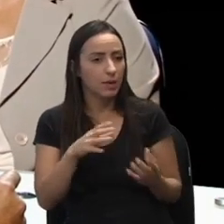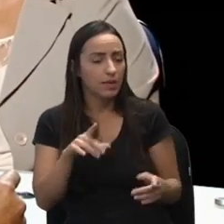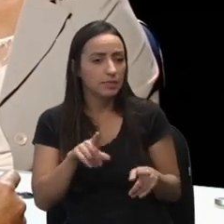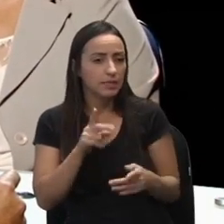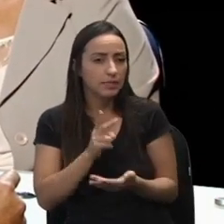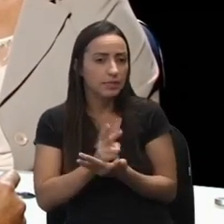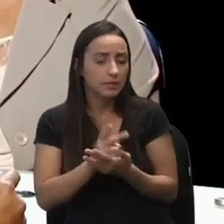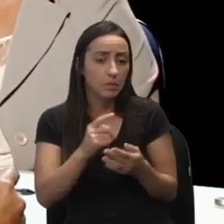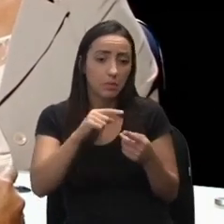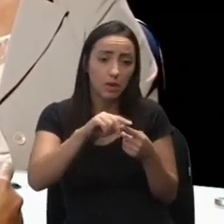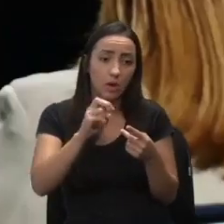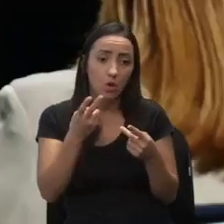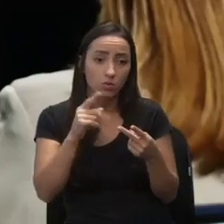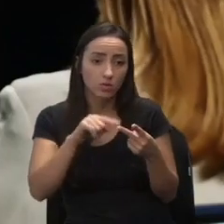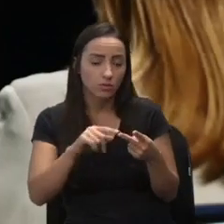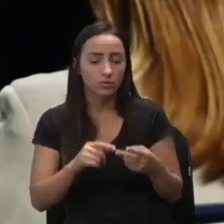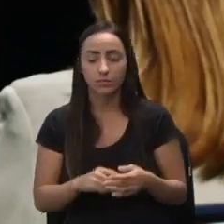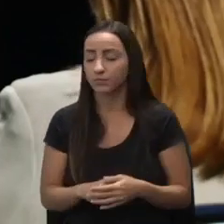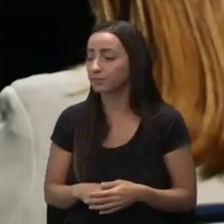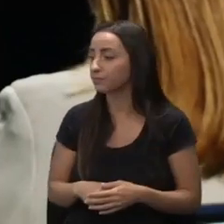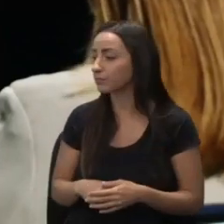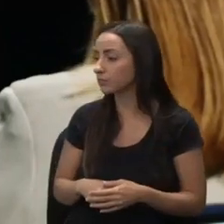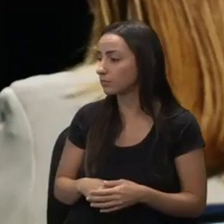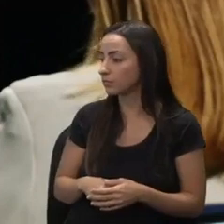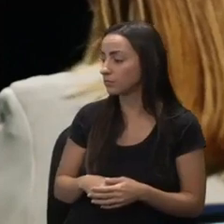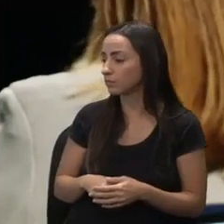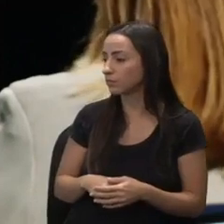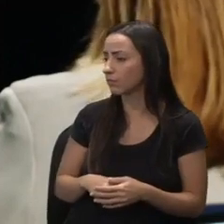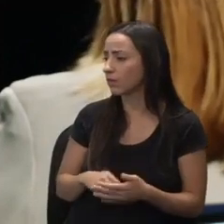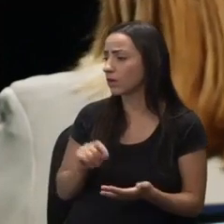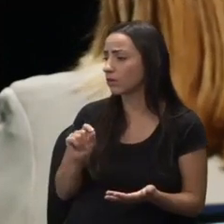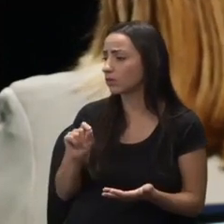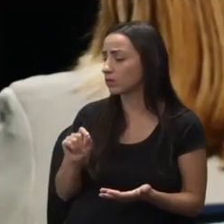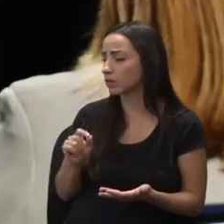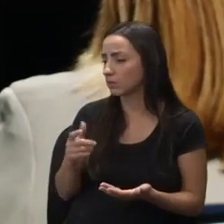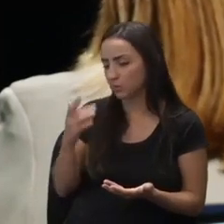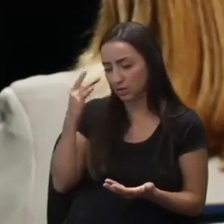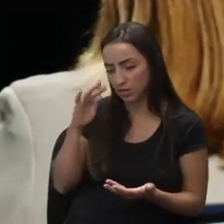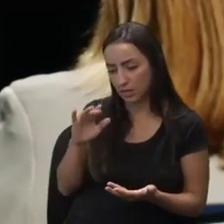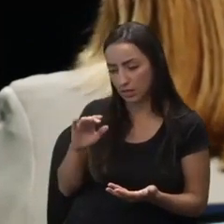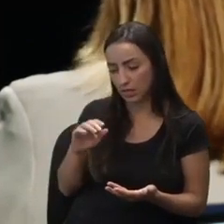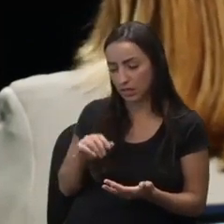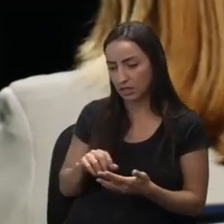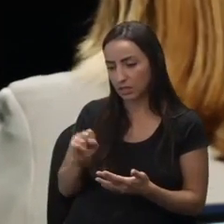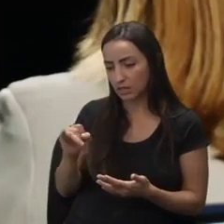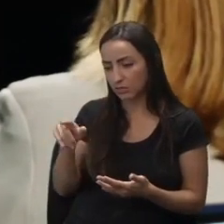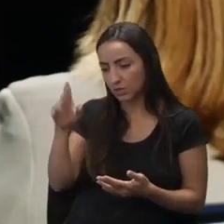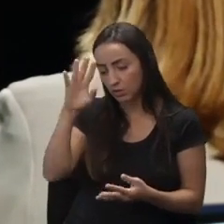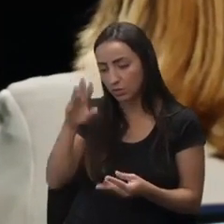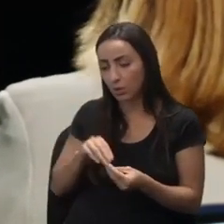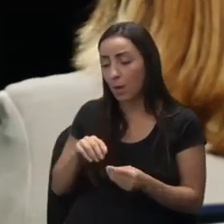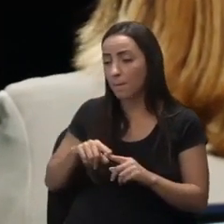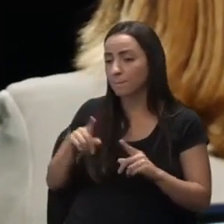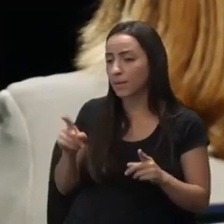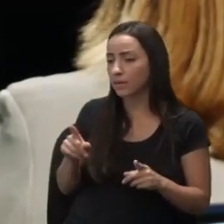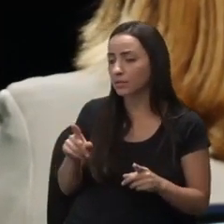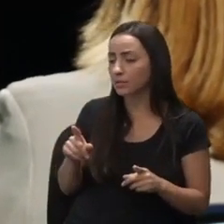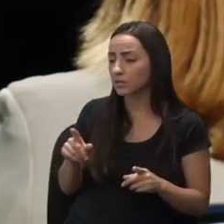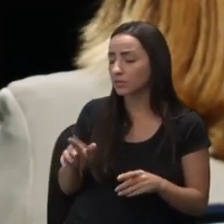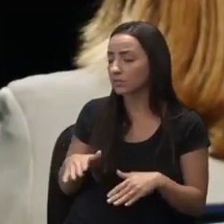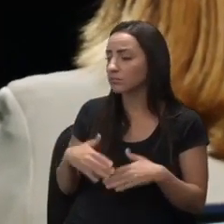segunda colocação. Tá. E o que que... Não sei se chegou a essa conclusão, mas qual